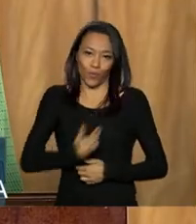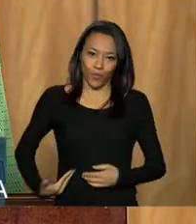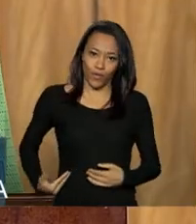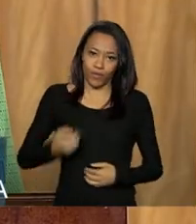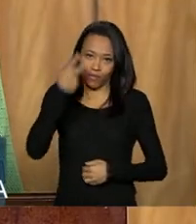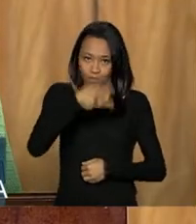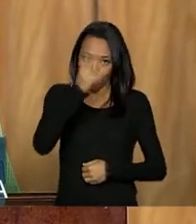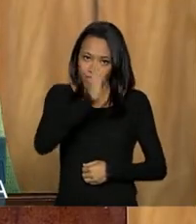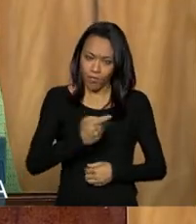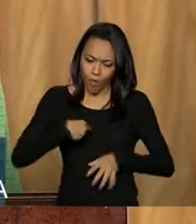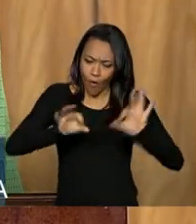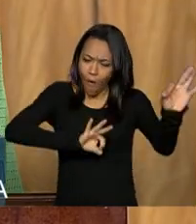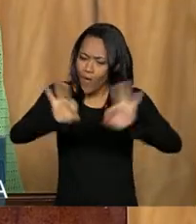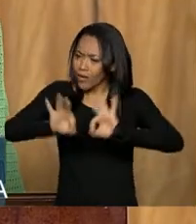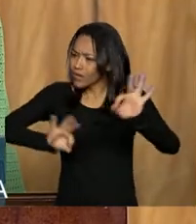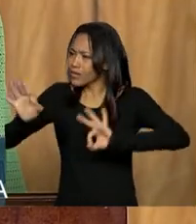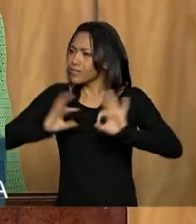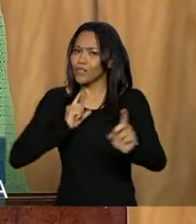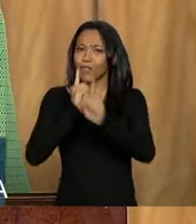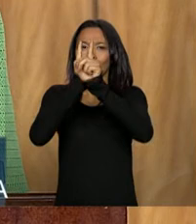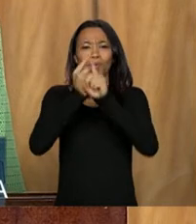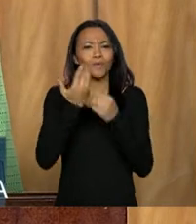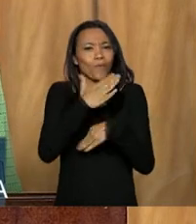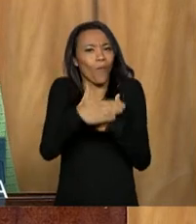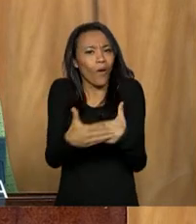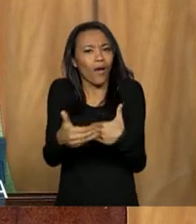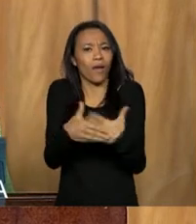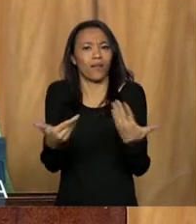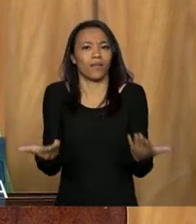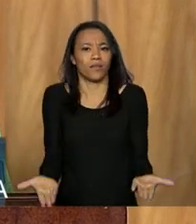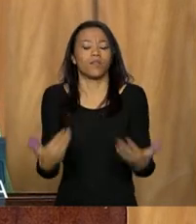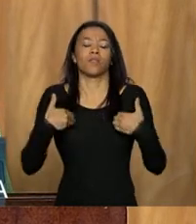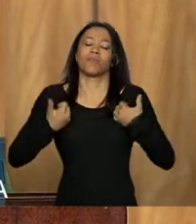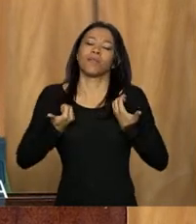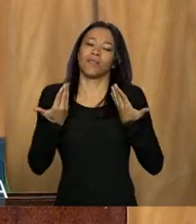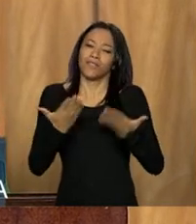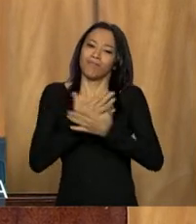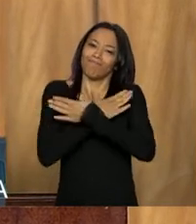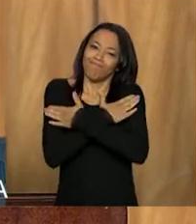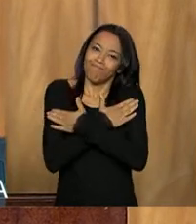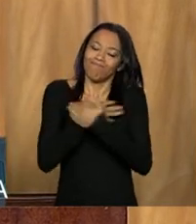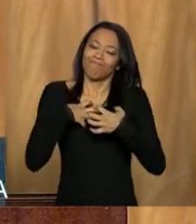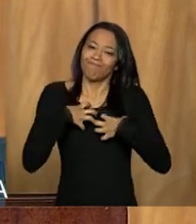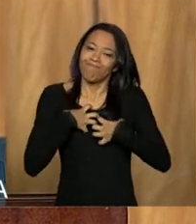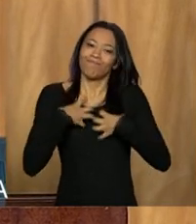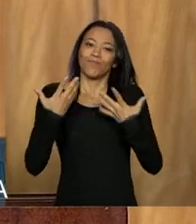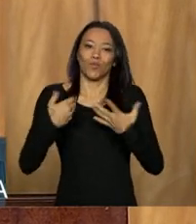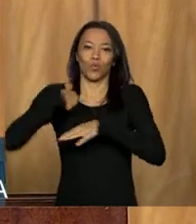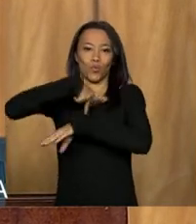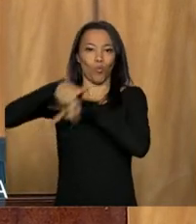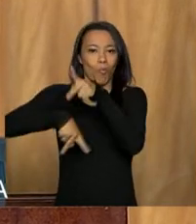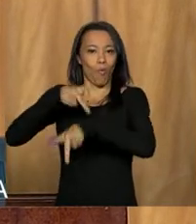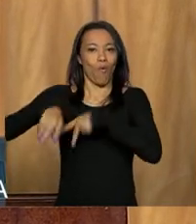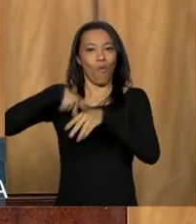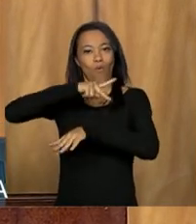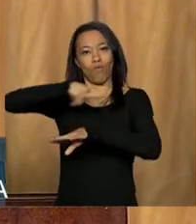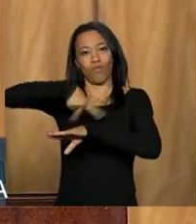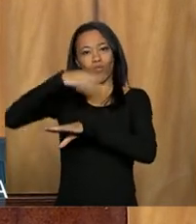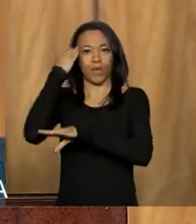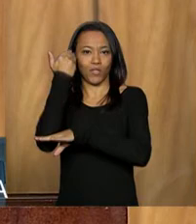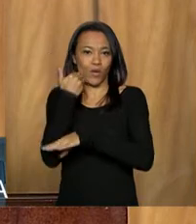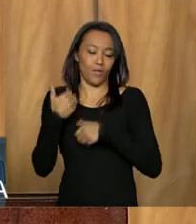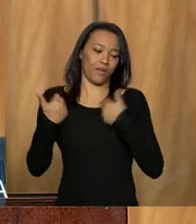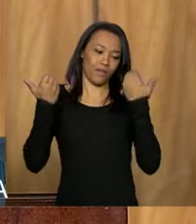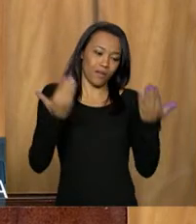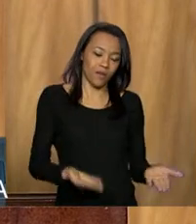brasileiro por terem preparado esta visita com tanto carinho. E também transmito as calorosas saudações do povo coreano ao